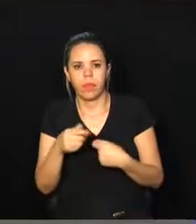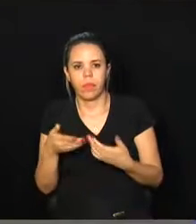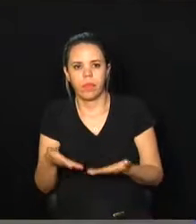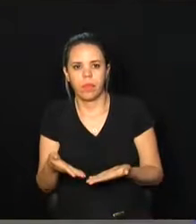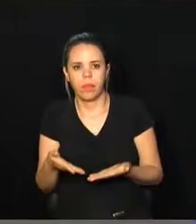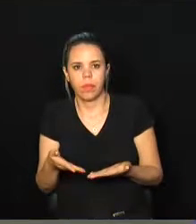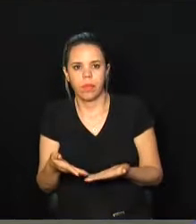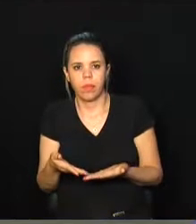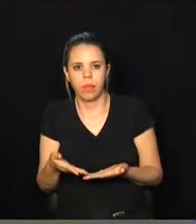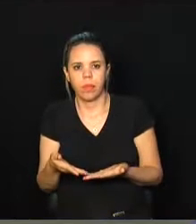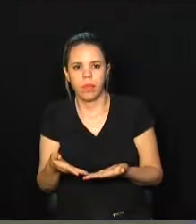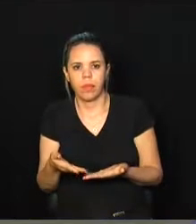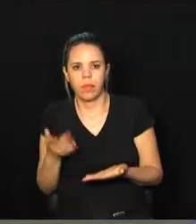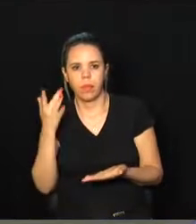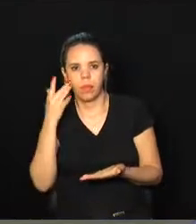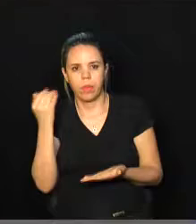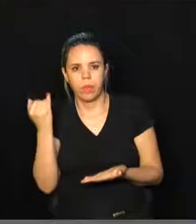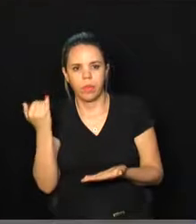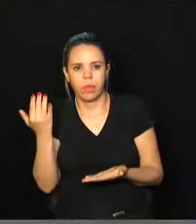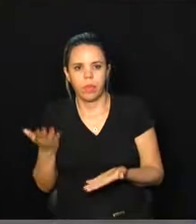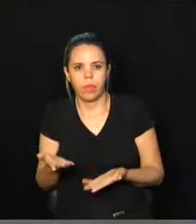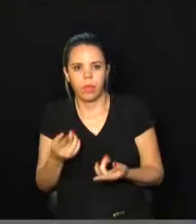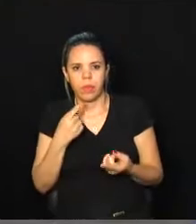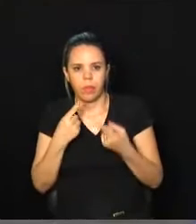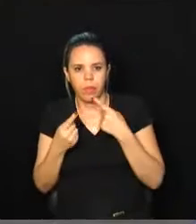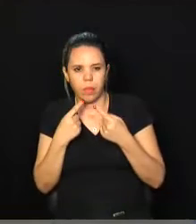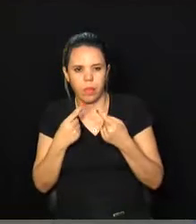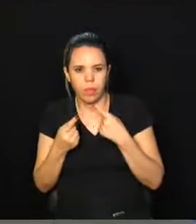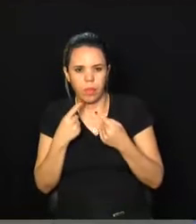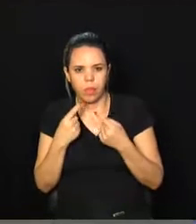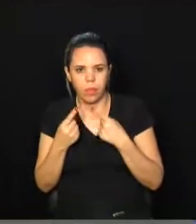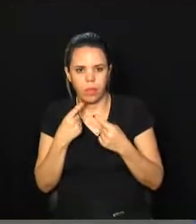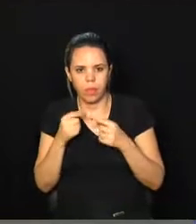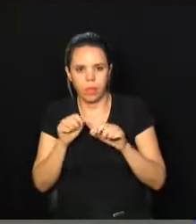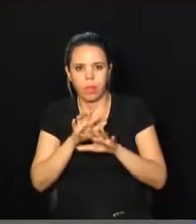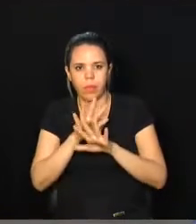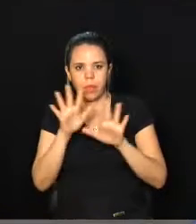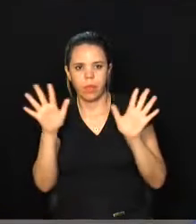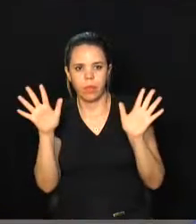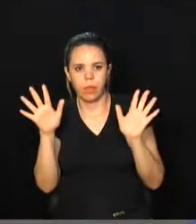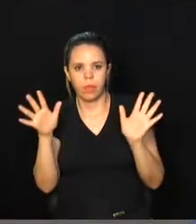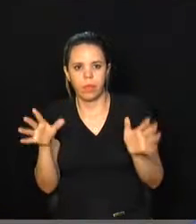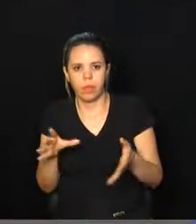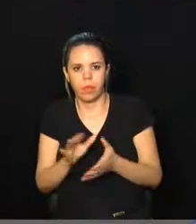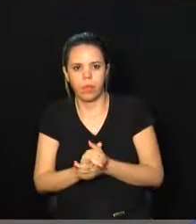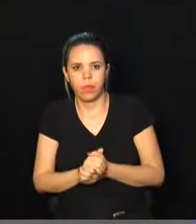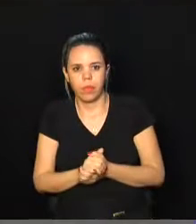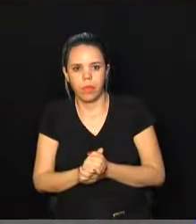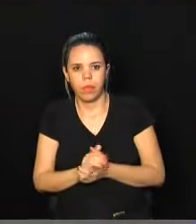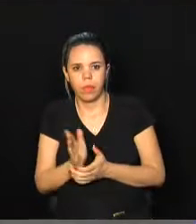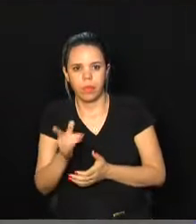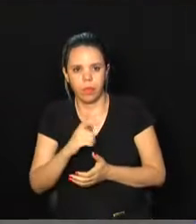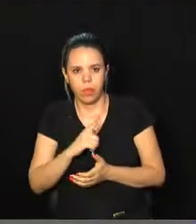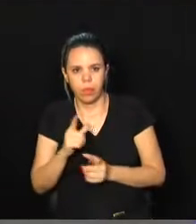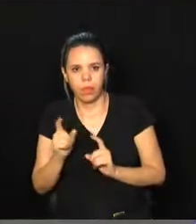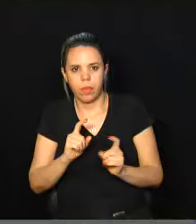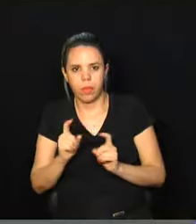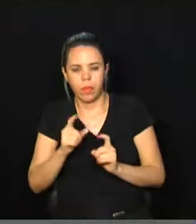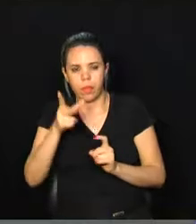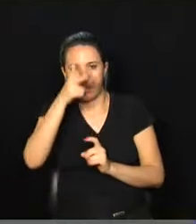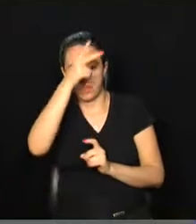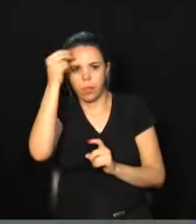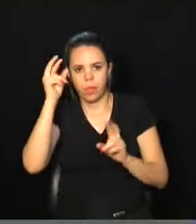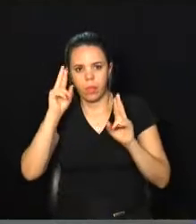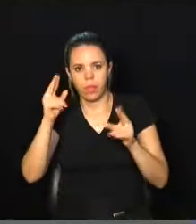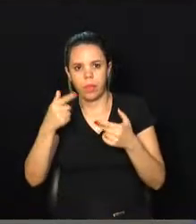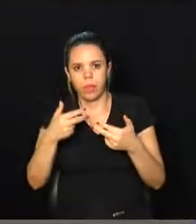isso que eu considero mais importante, o diálogo, a transparência, e já tivemos reuniões com o prefeito a respeito